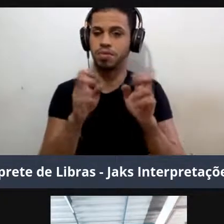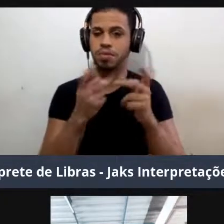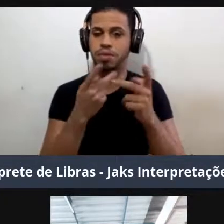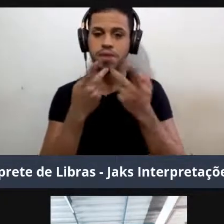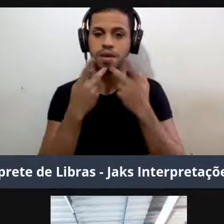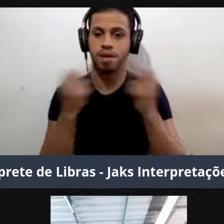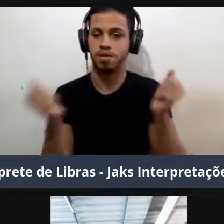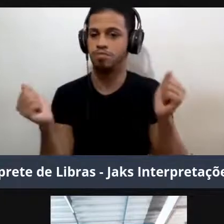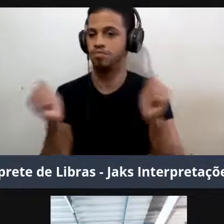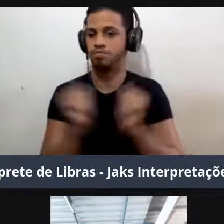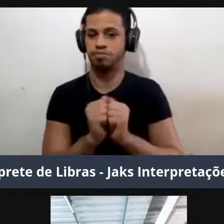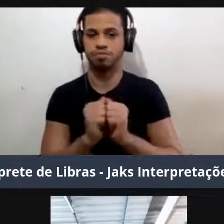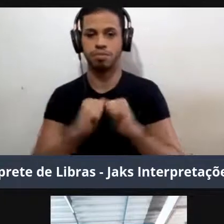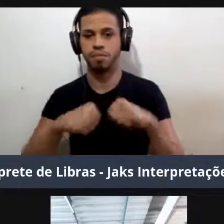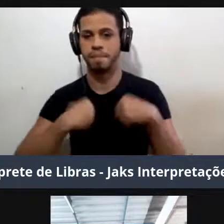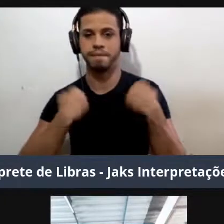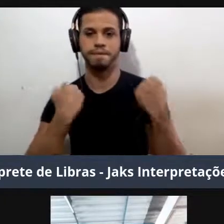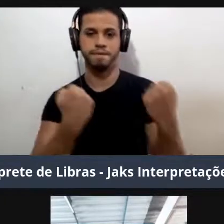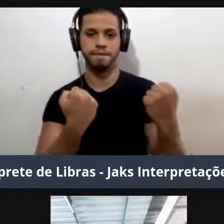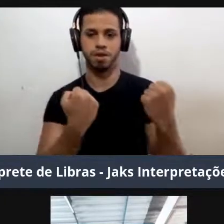fortes.